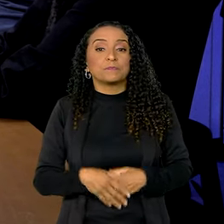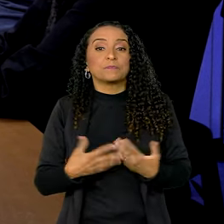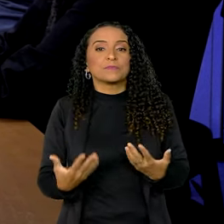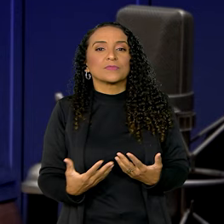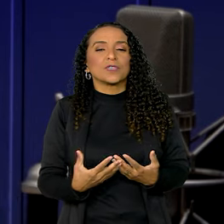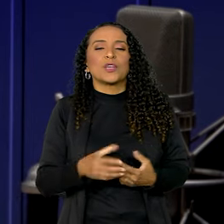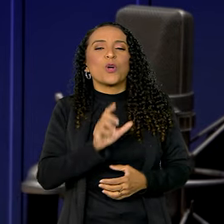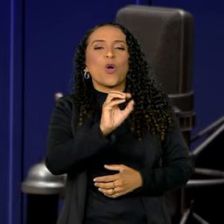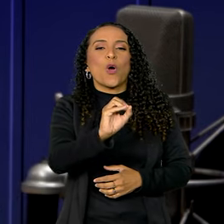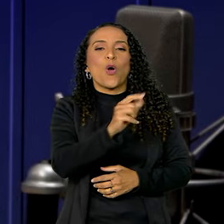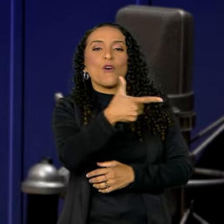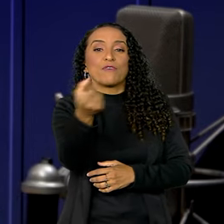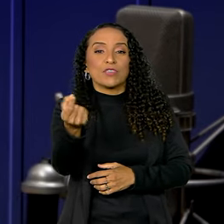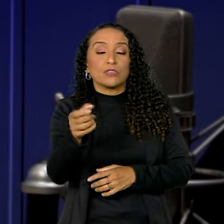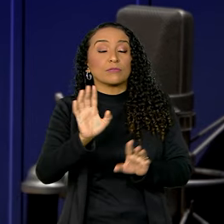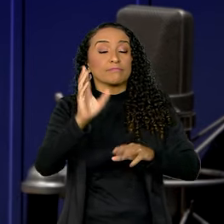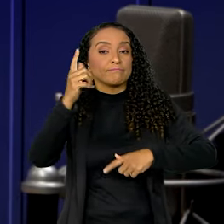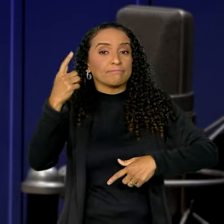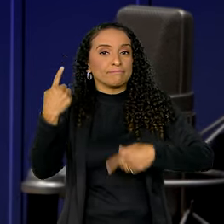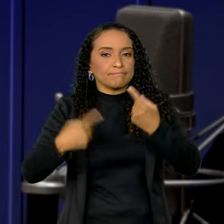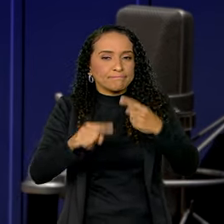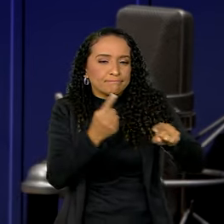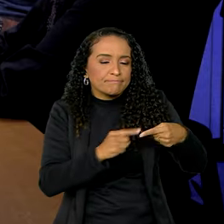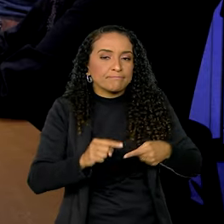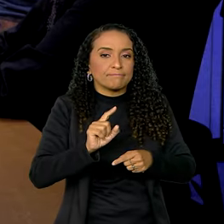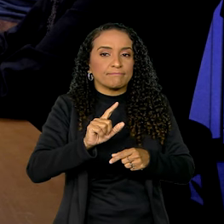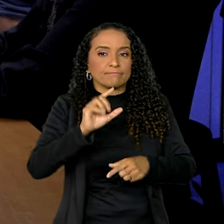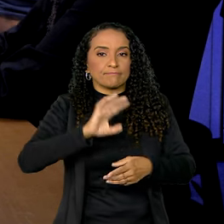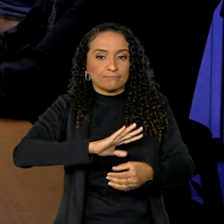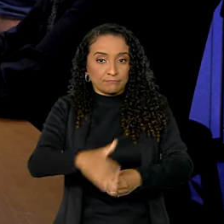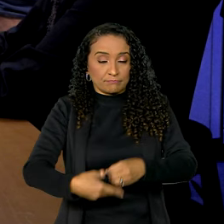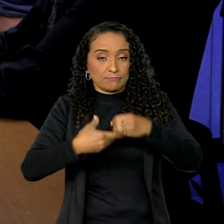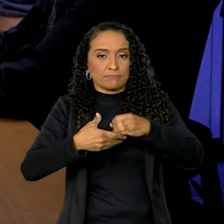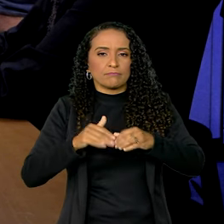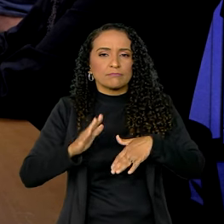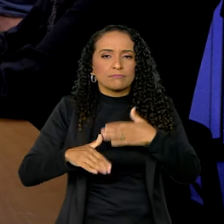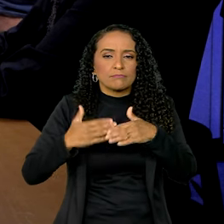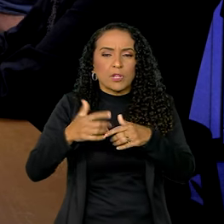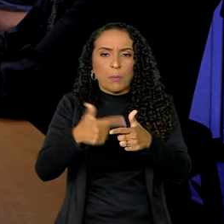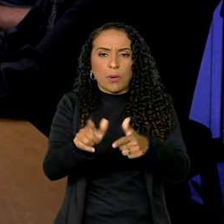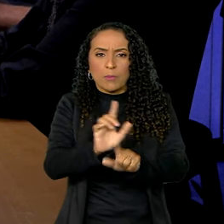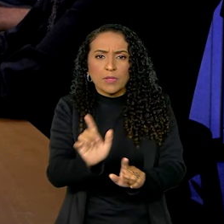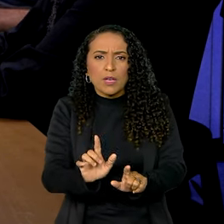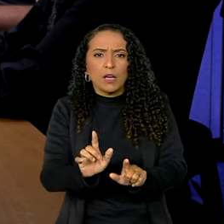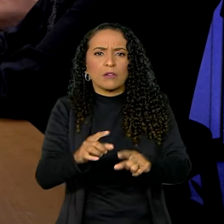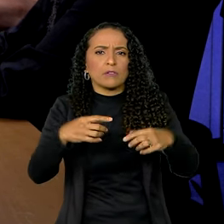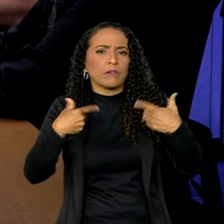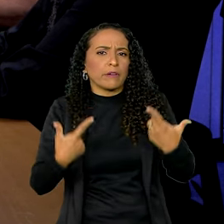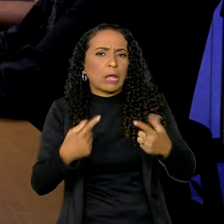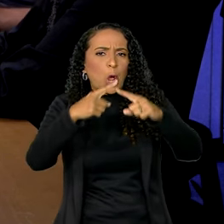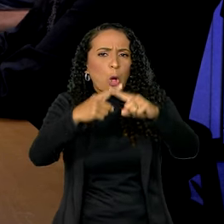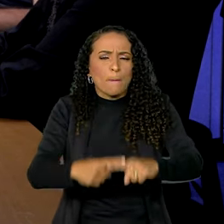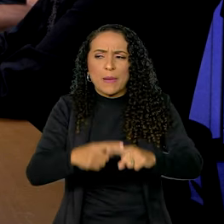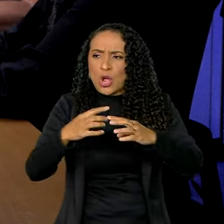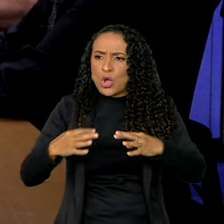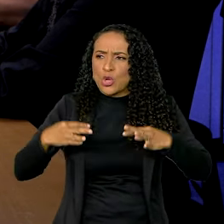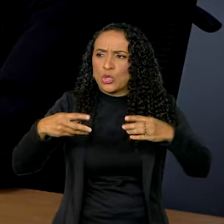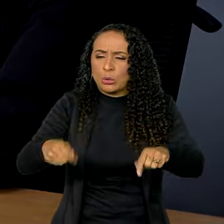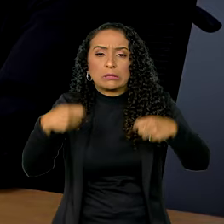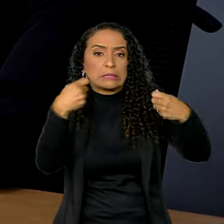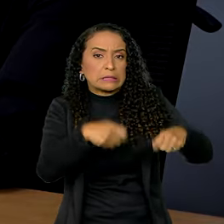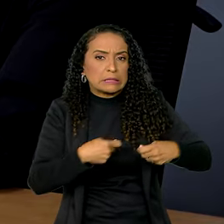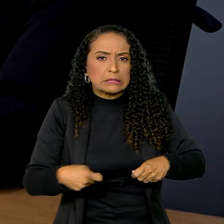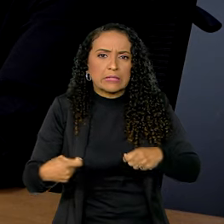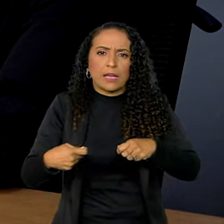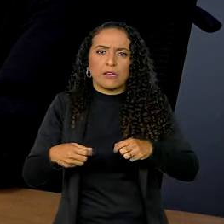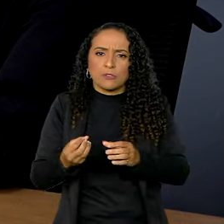A20 discussão da sustentabilidade ela amadurece não como um problema né que compete com toda essa